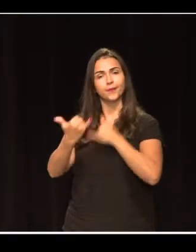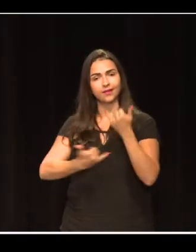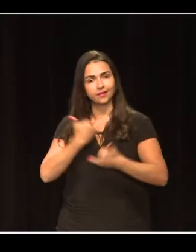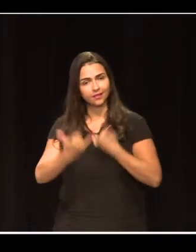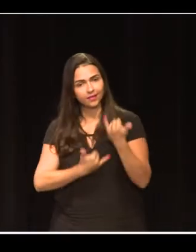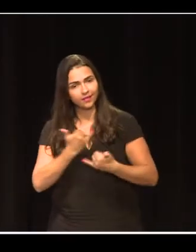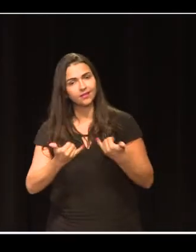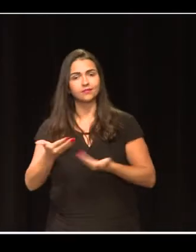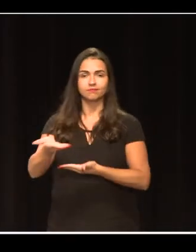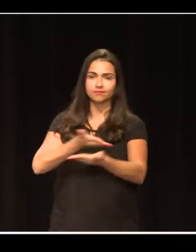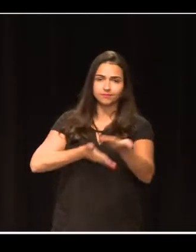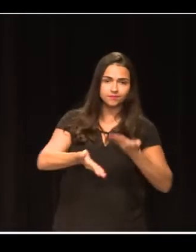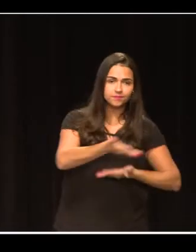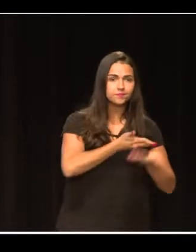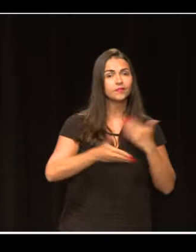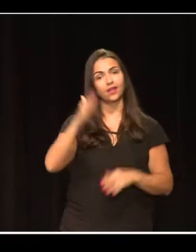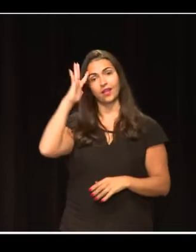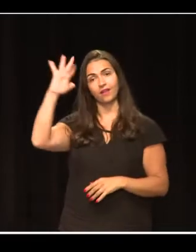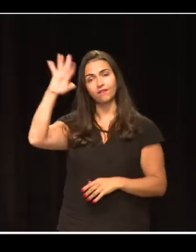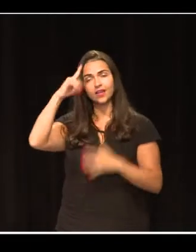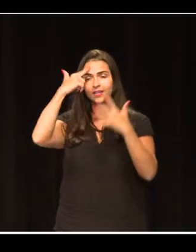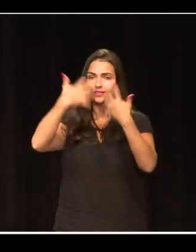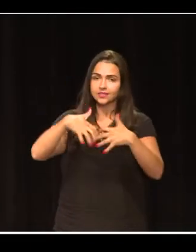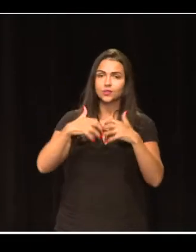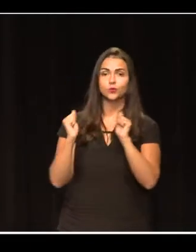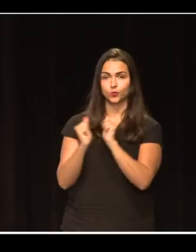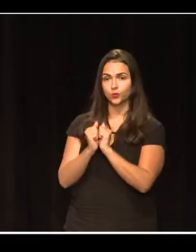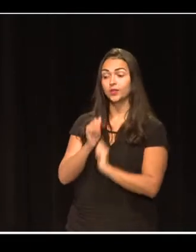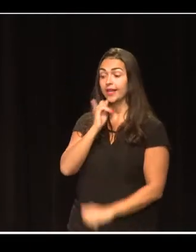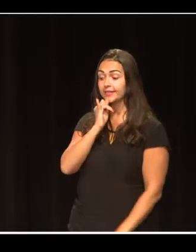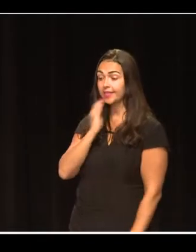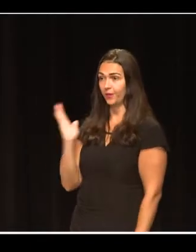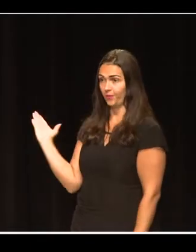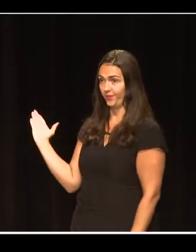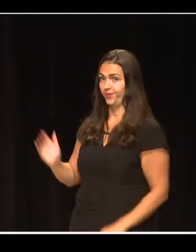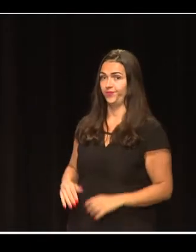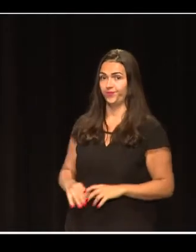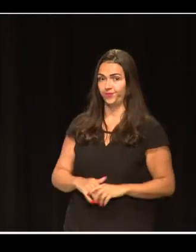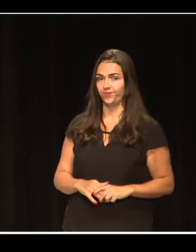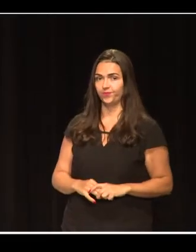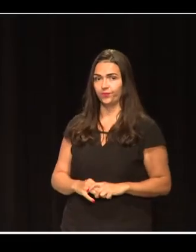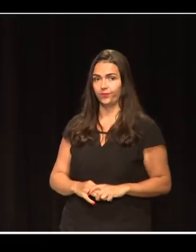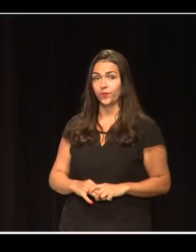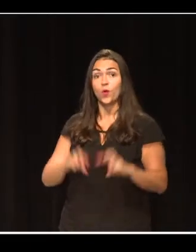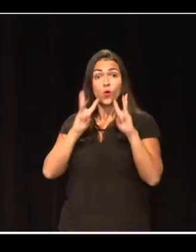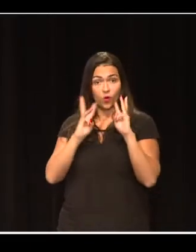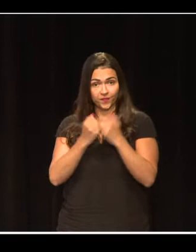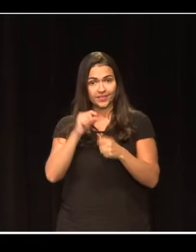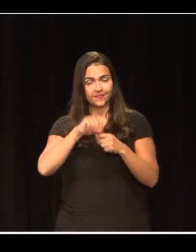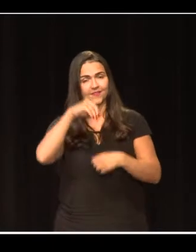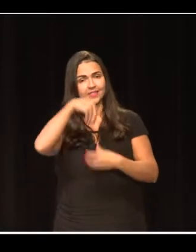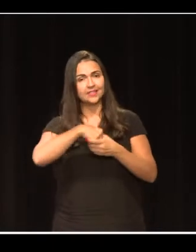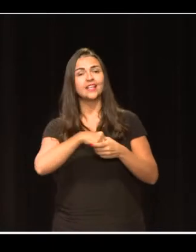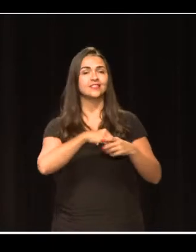da partilha, da reflexão juntos, né? Aqui é um exemplo de oficina que a gente acabou oferecendo na Galeria de Artes,